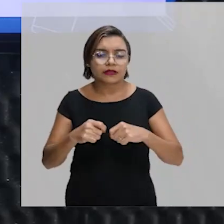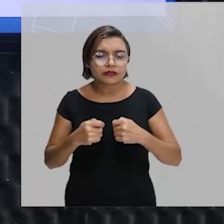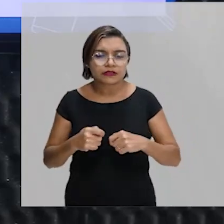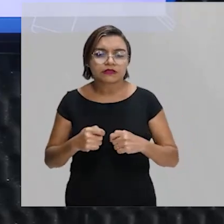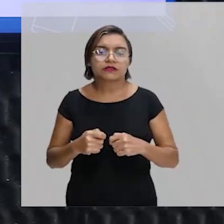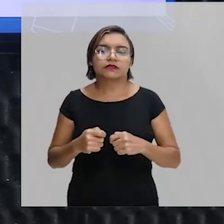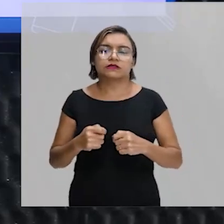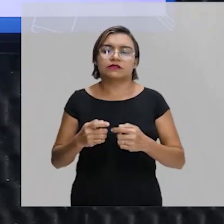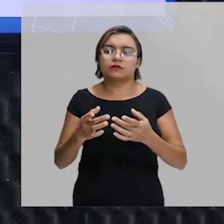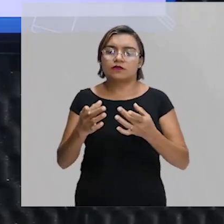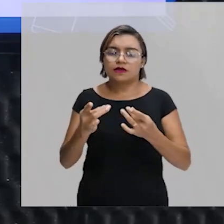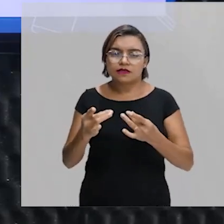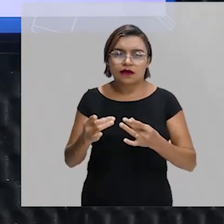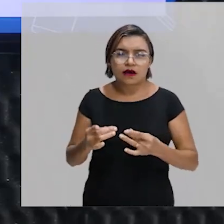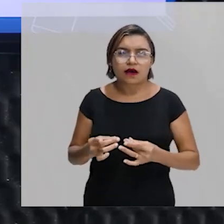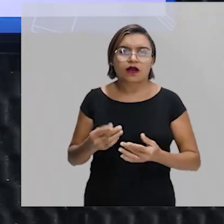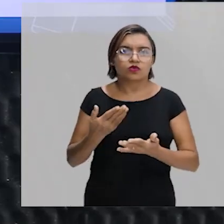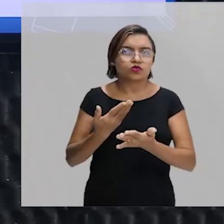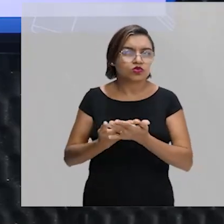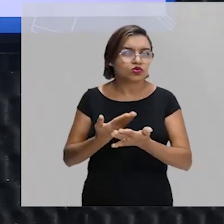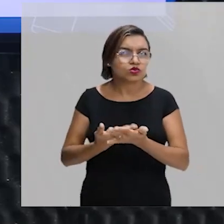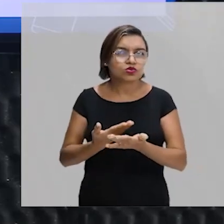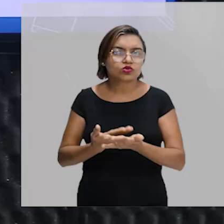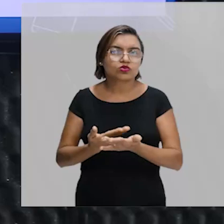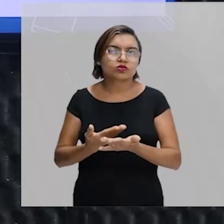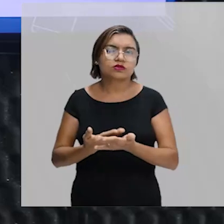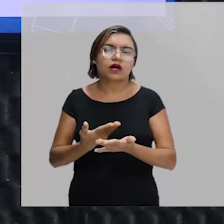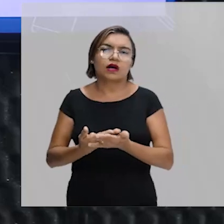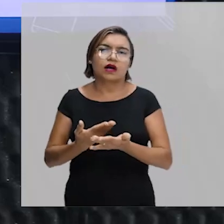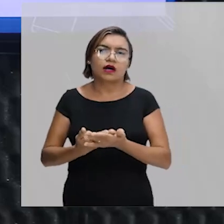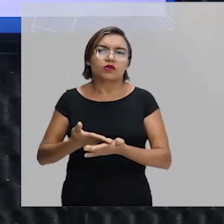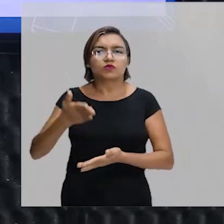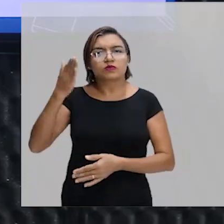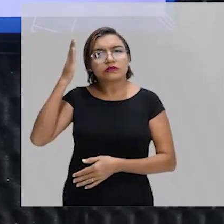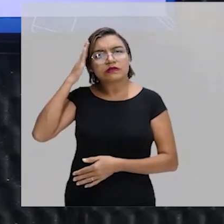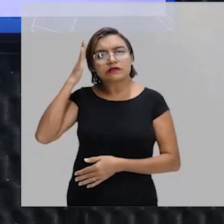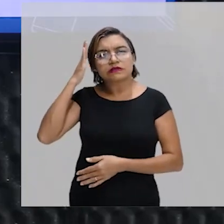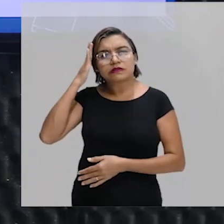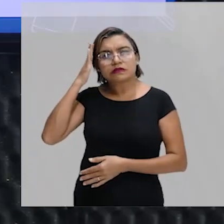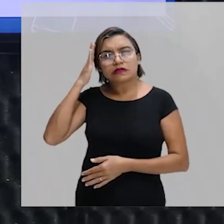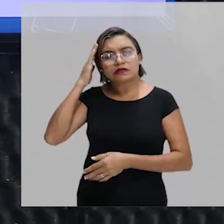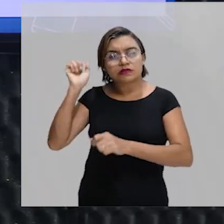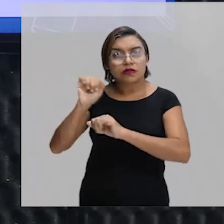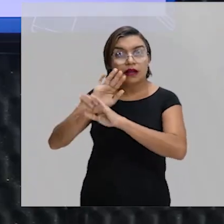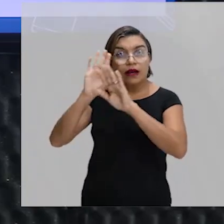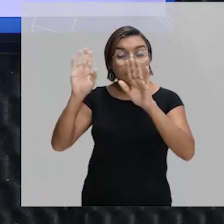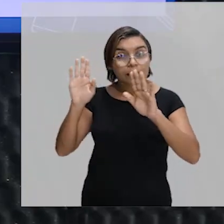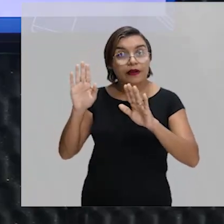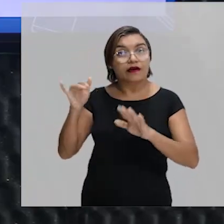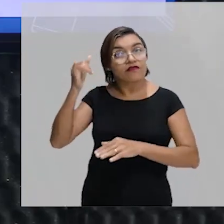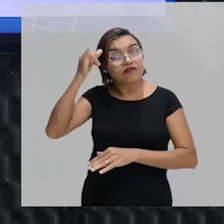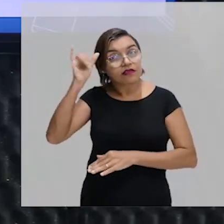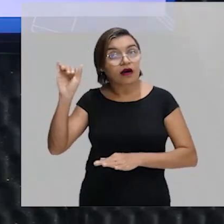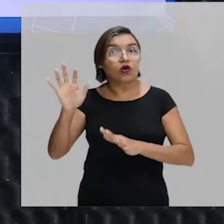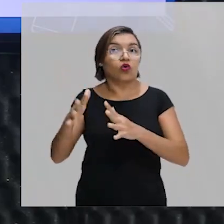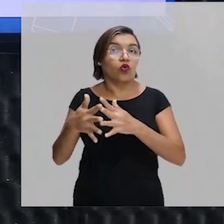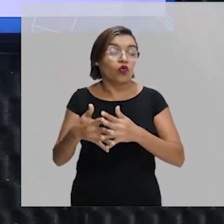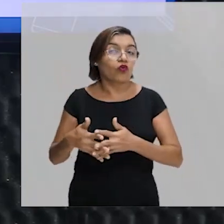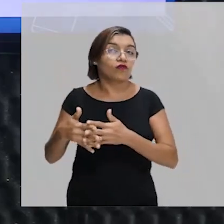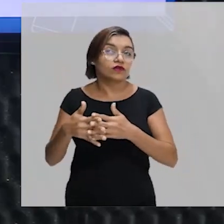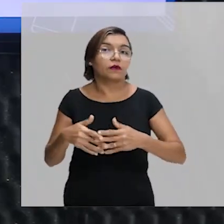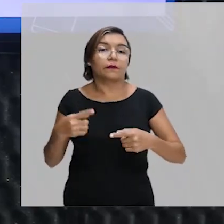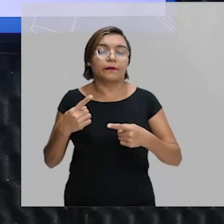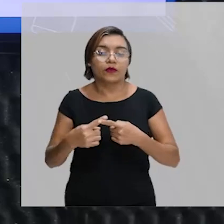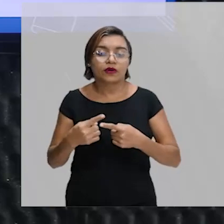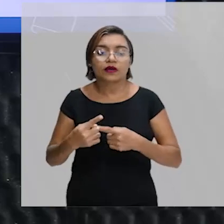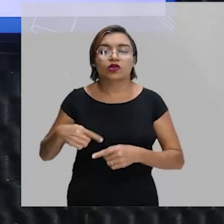Não tem isso. Isso aqui tem que ser estudado, tem que ser compreendido, porque senão você confunde. Principalmente porque nós estamos falando